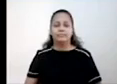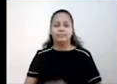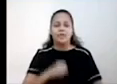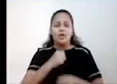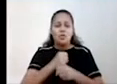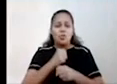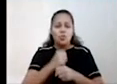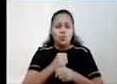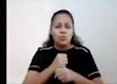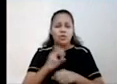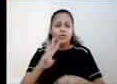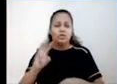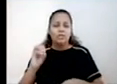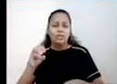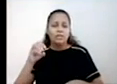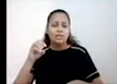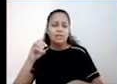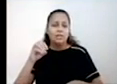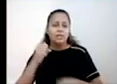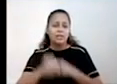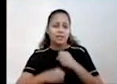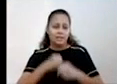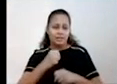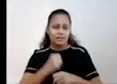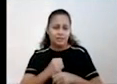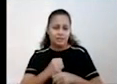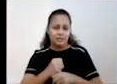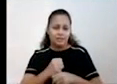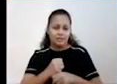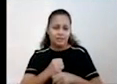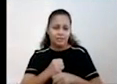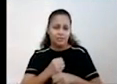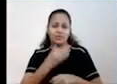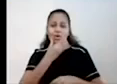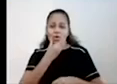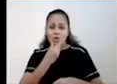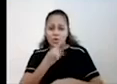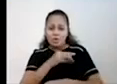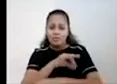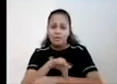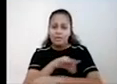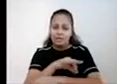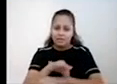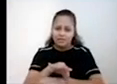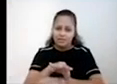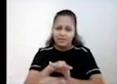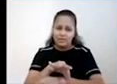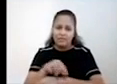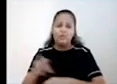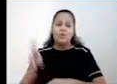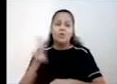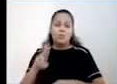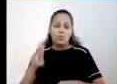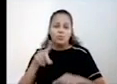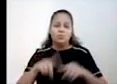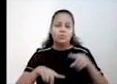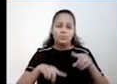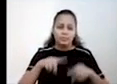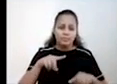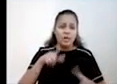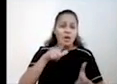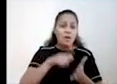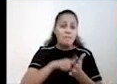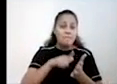Durante 30 anos, o arquiteto Shigeru Ban aplicou seu conhecimento e materiais recicláveis, principalmente